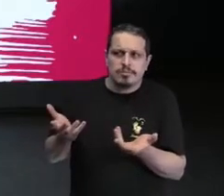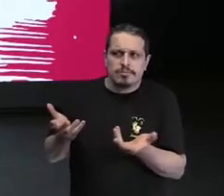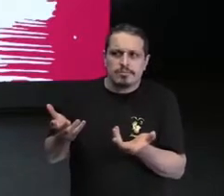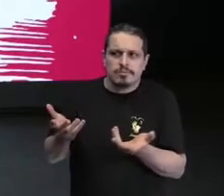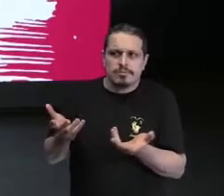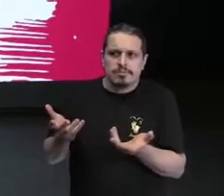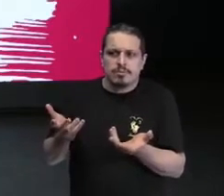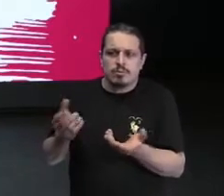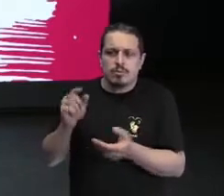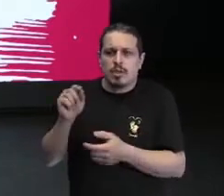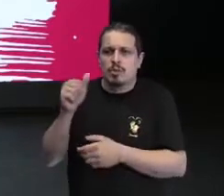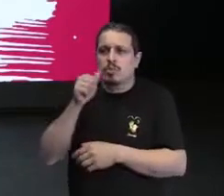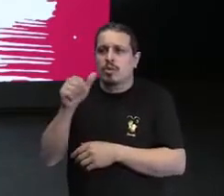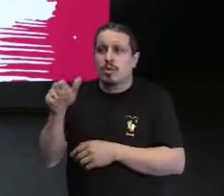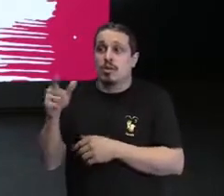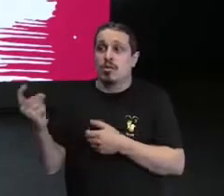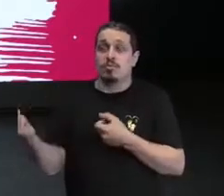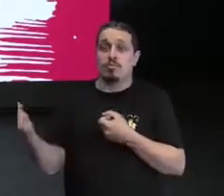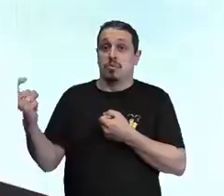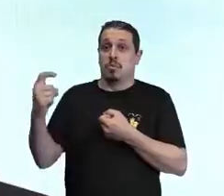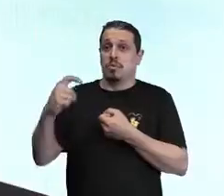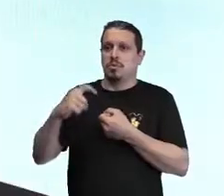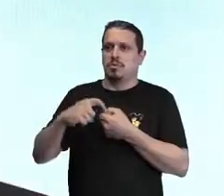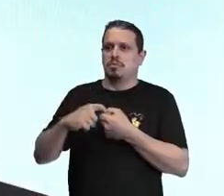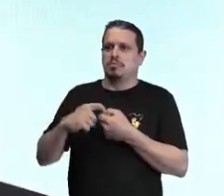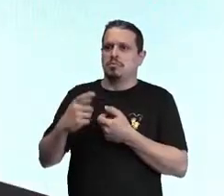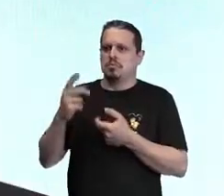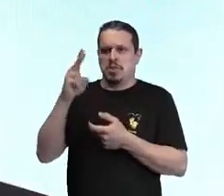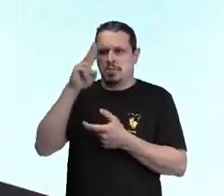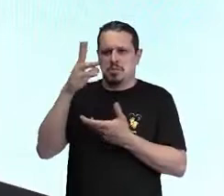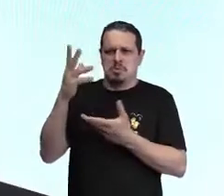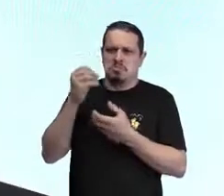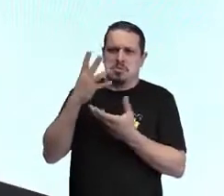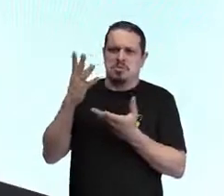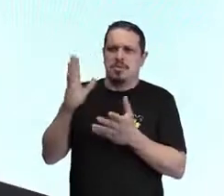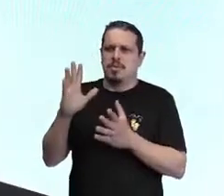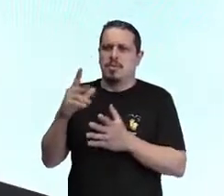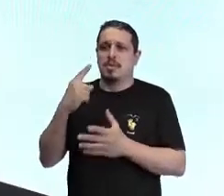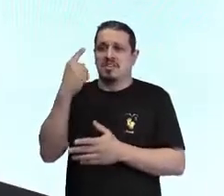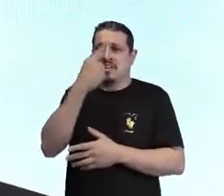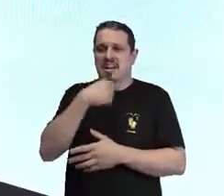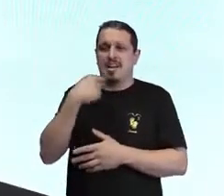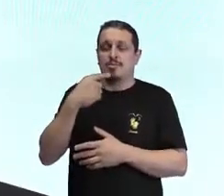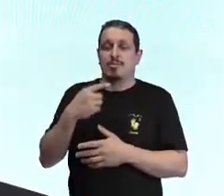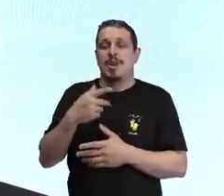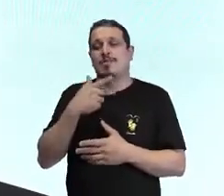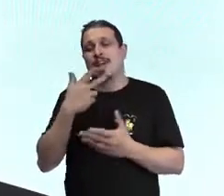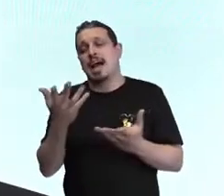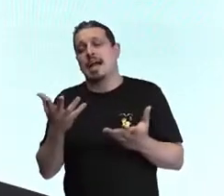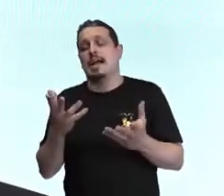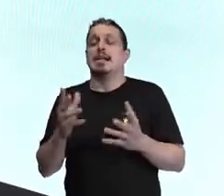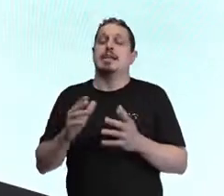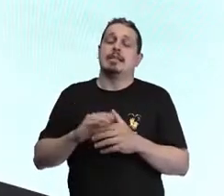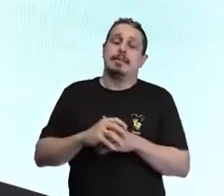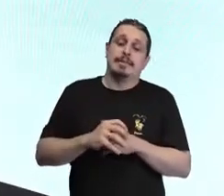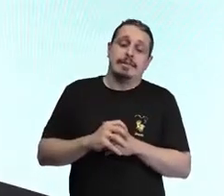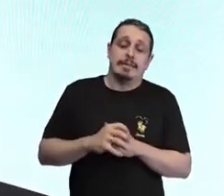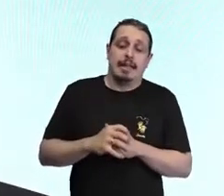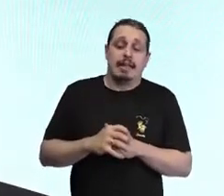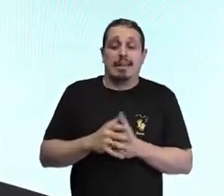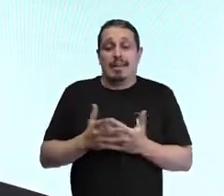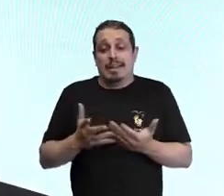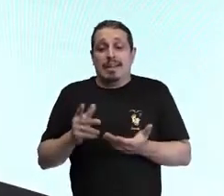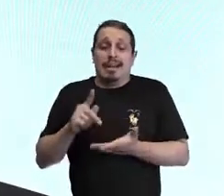quando aquela pessoa voltou, eu não sei quanto tempo depois, ela veio com um papo de, olha, na verdade, eu não sei